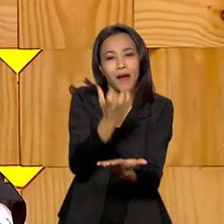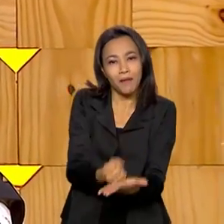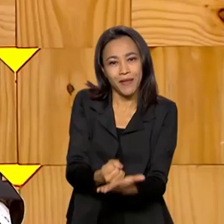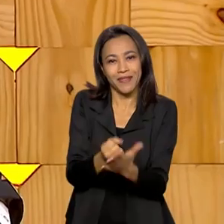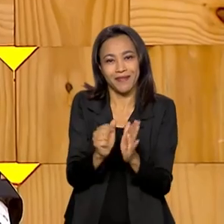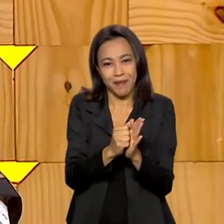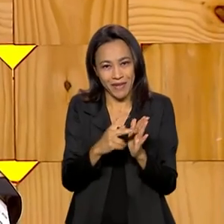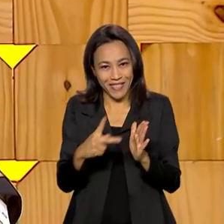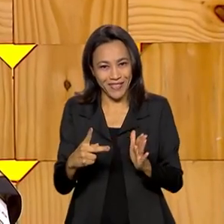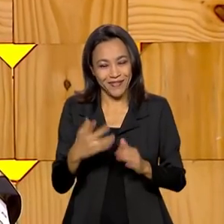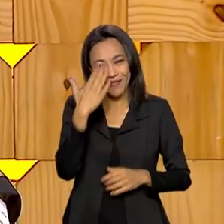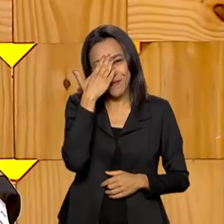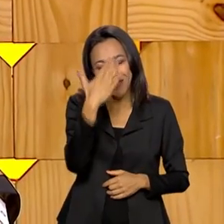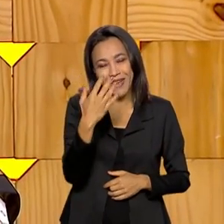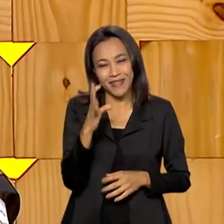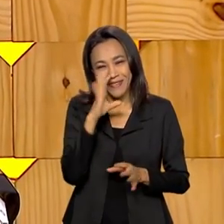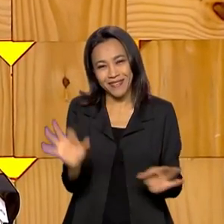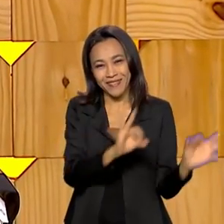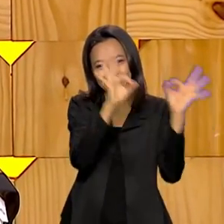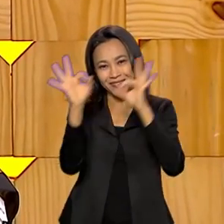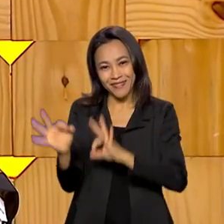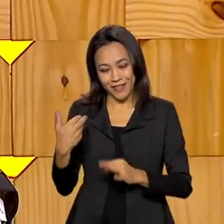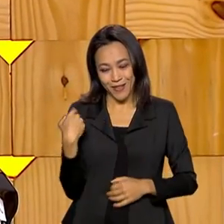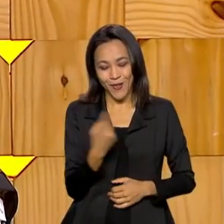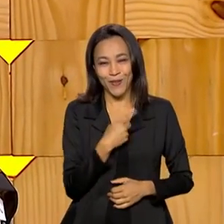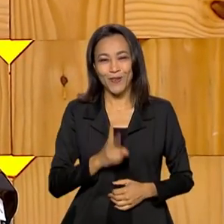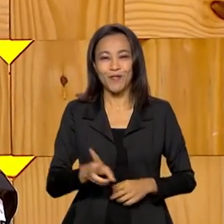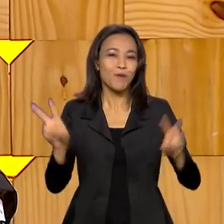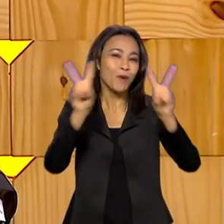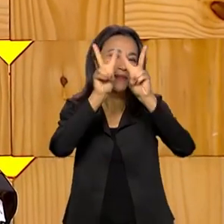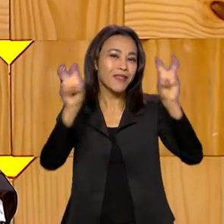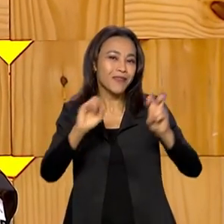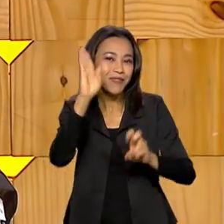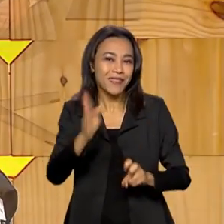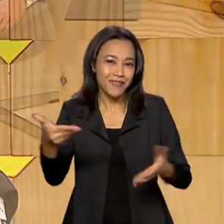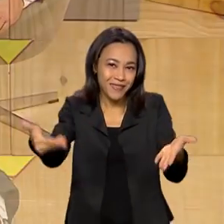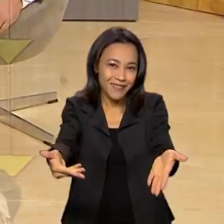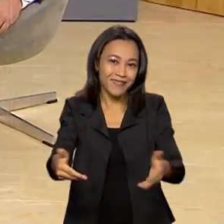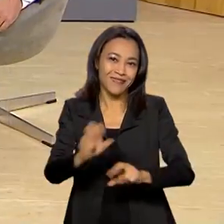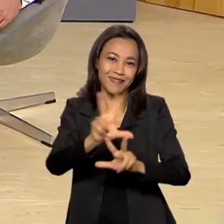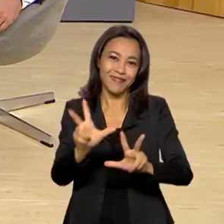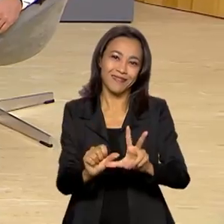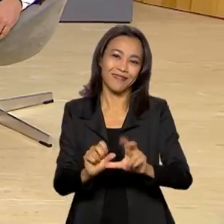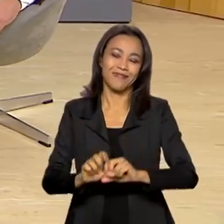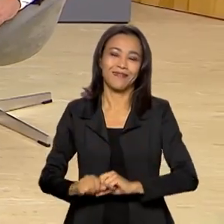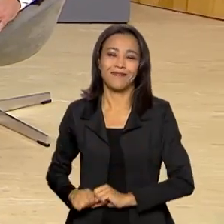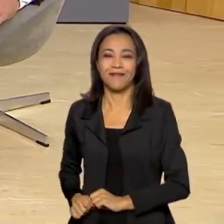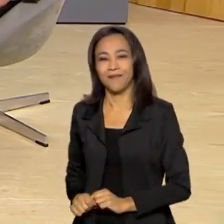Brasil Play obrigado pela companhia e o Brasil Continua em paa aqui na TV Brasil